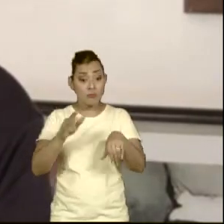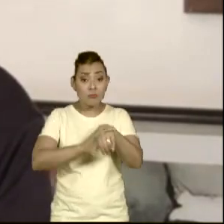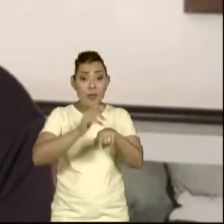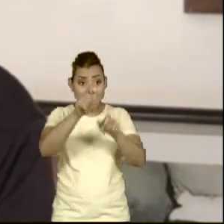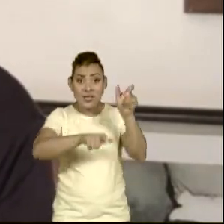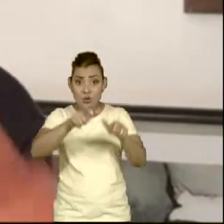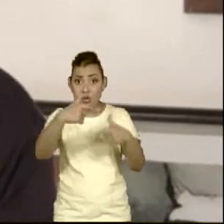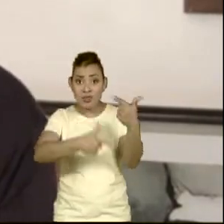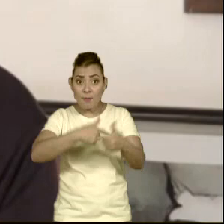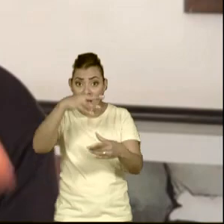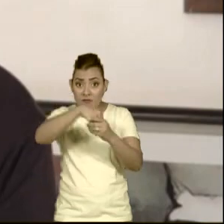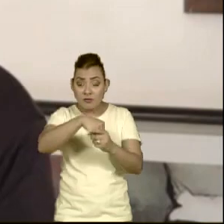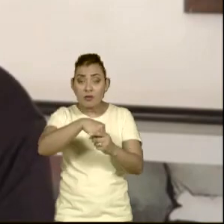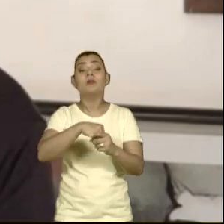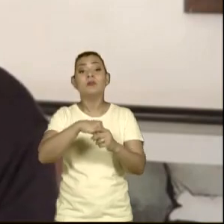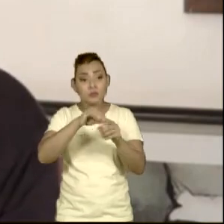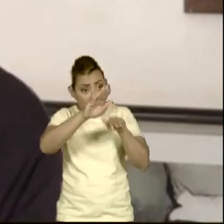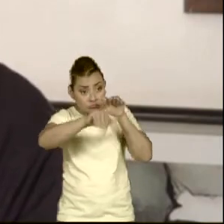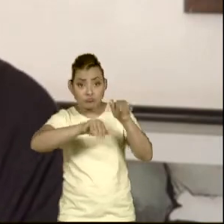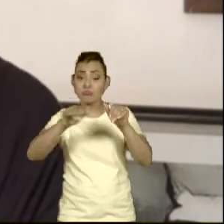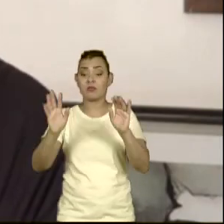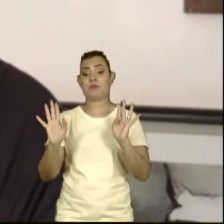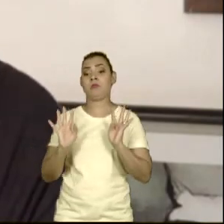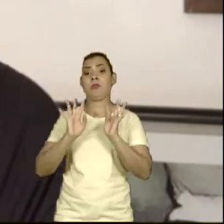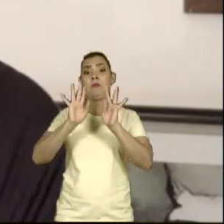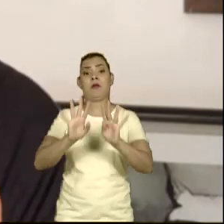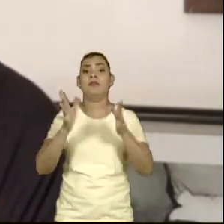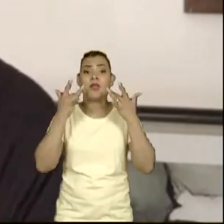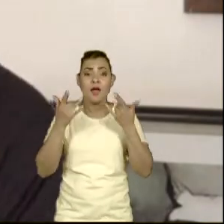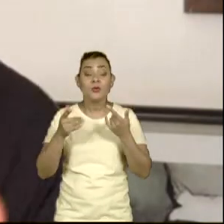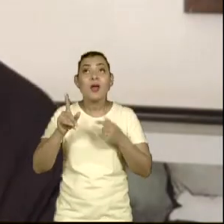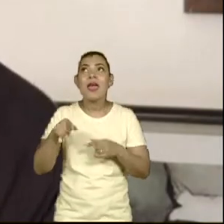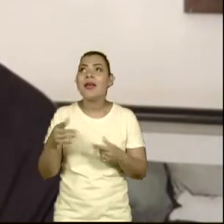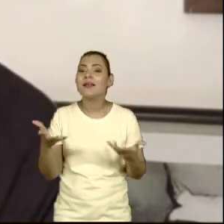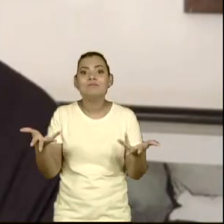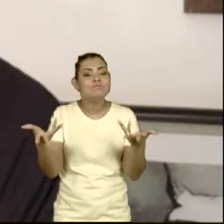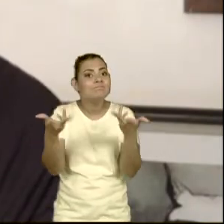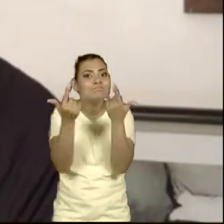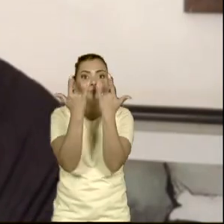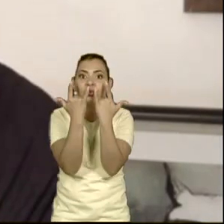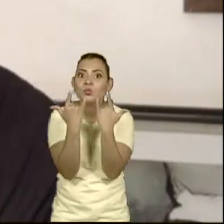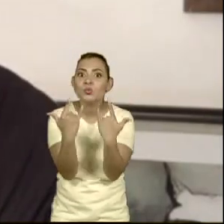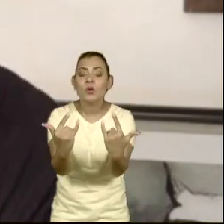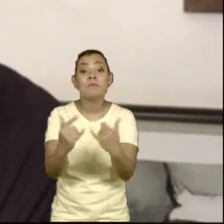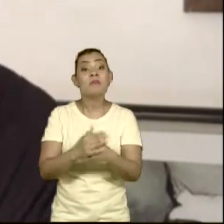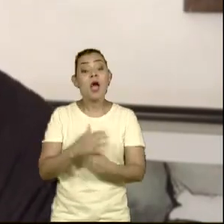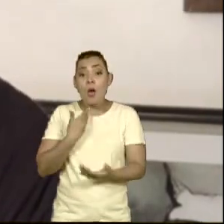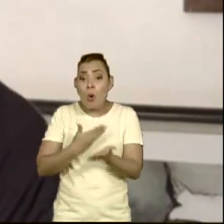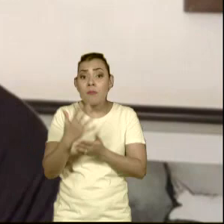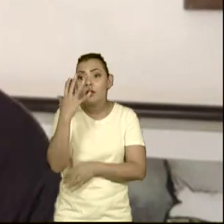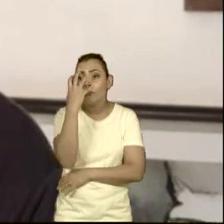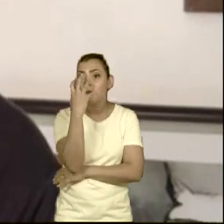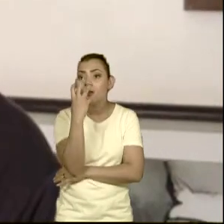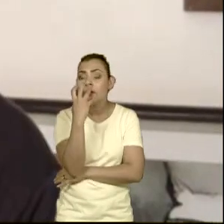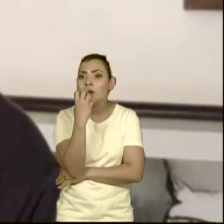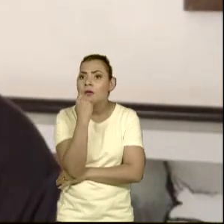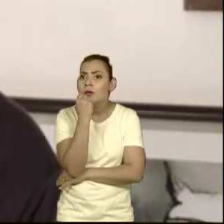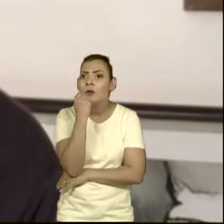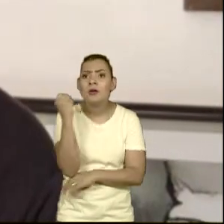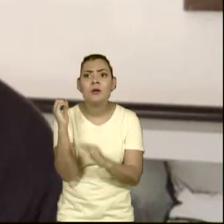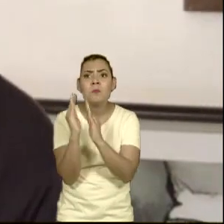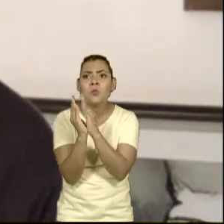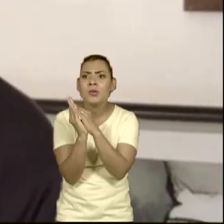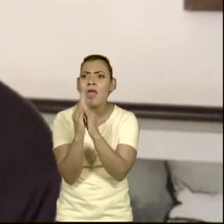programa, pelos personagens ou pelos atores. Então, ele era muito fascinante. E eu comecei a me apaixonar profundamente por esses